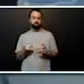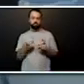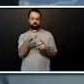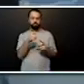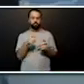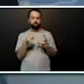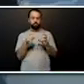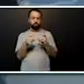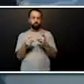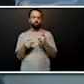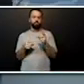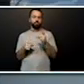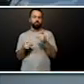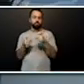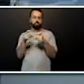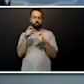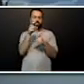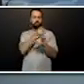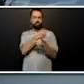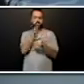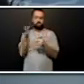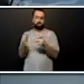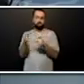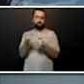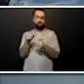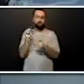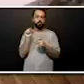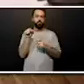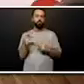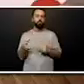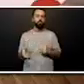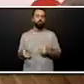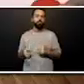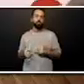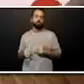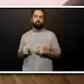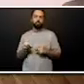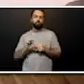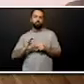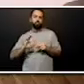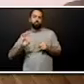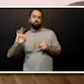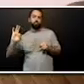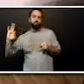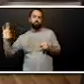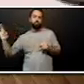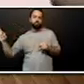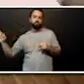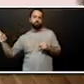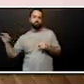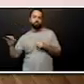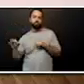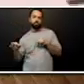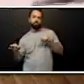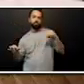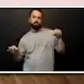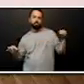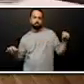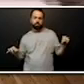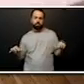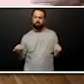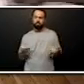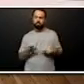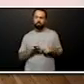a distância na reta. Aqui, ó. Ops, não está aqui. É